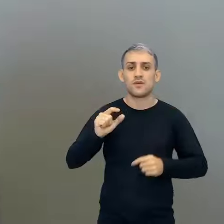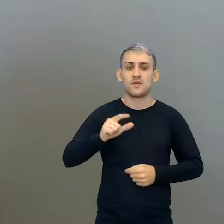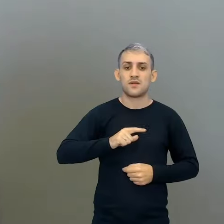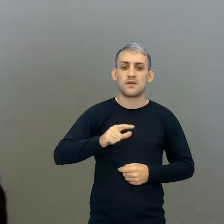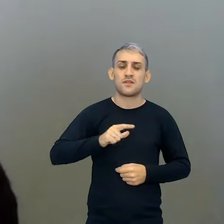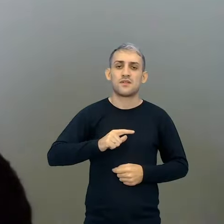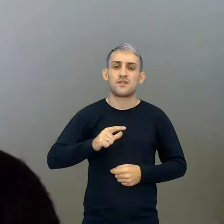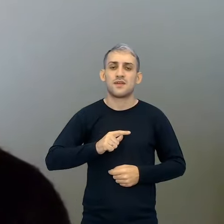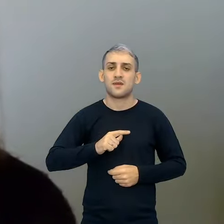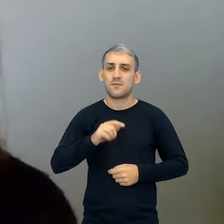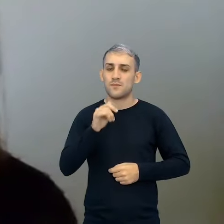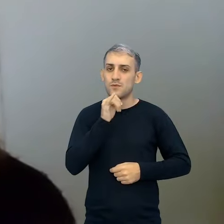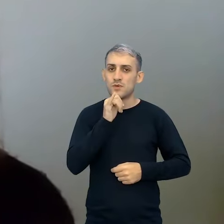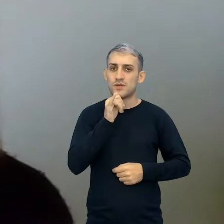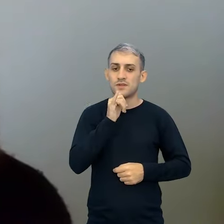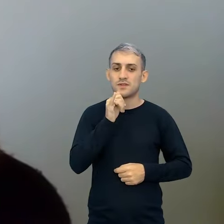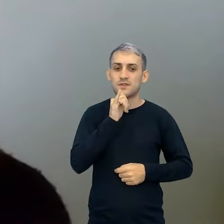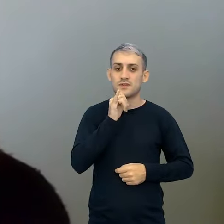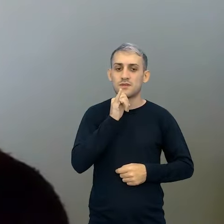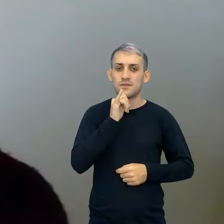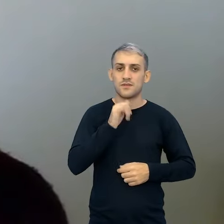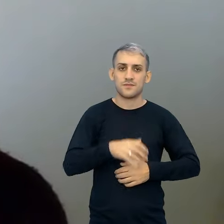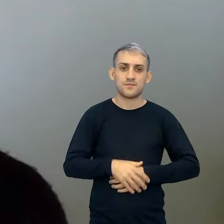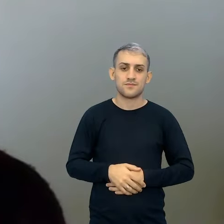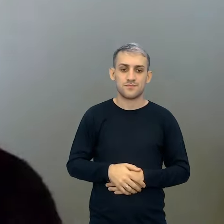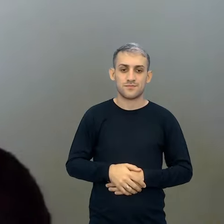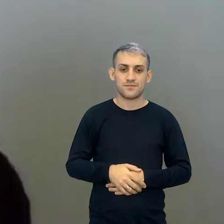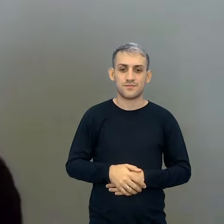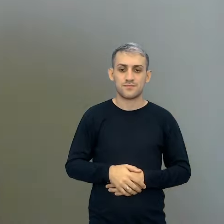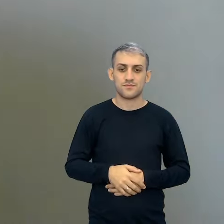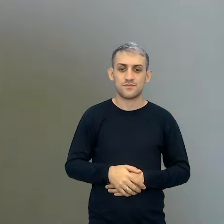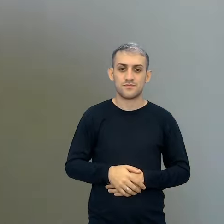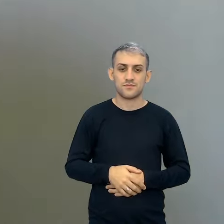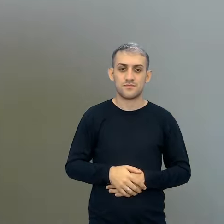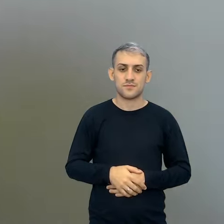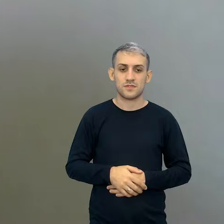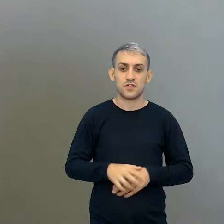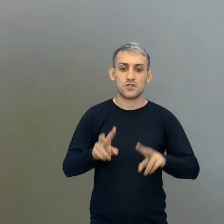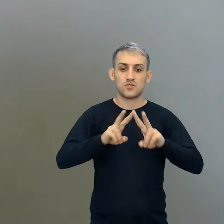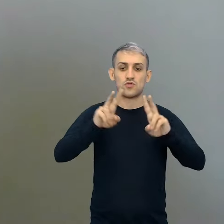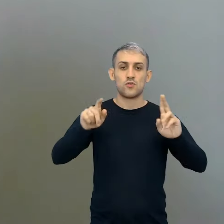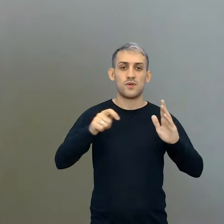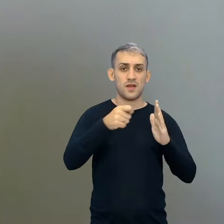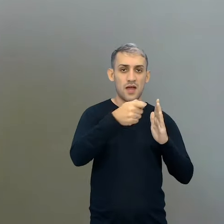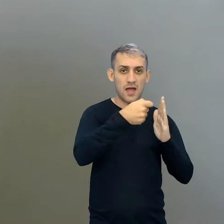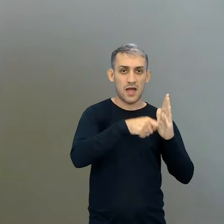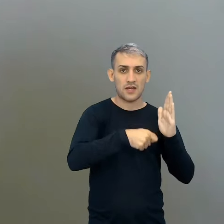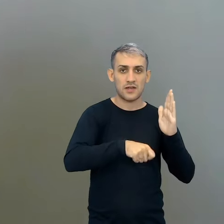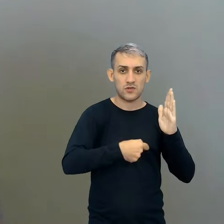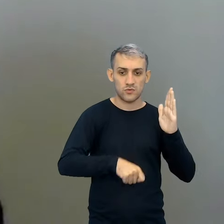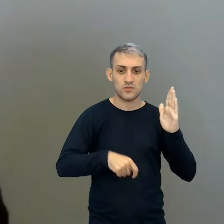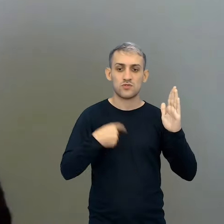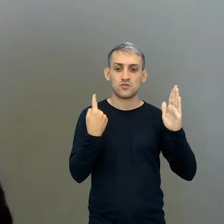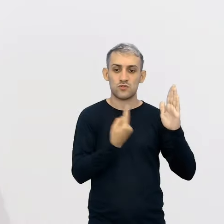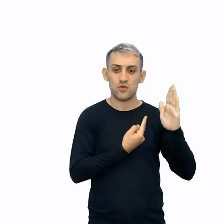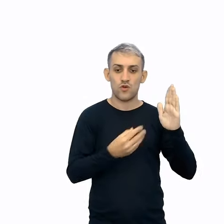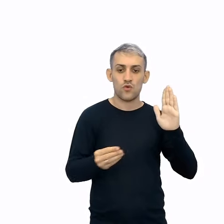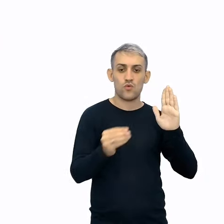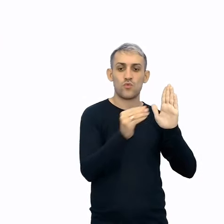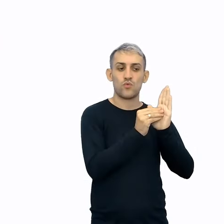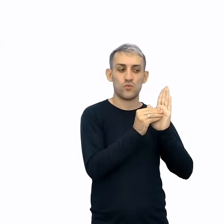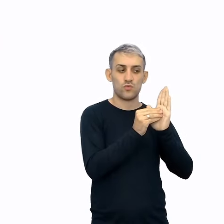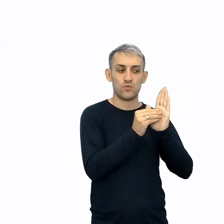vinculado, né, deixa eu só voltar aqui um pouquinho, as rubricas que nós vamos colocando aqui, então nós temos o